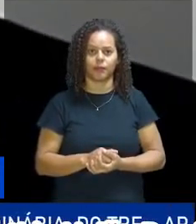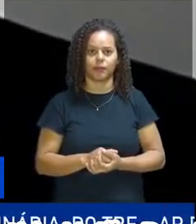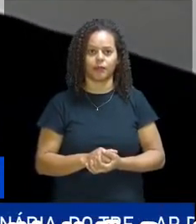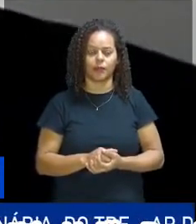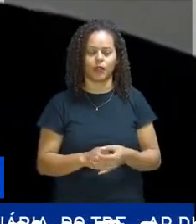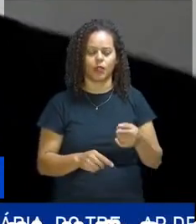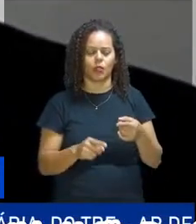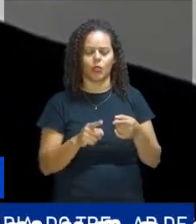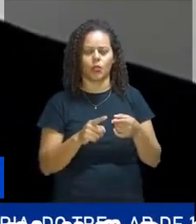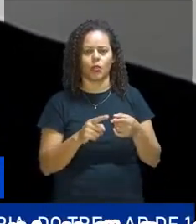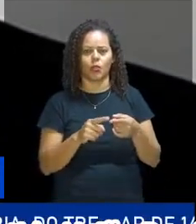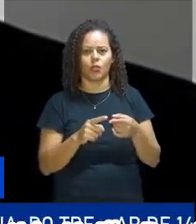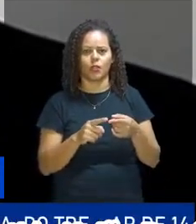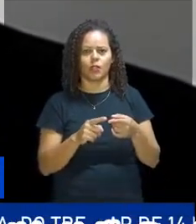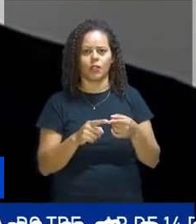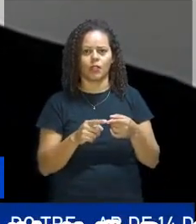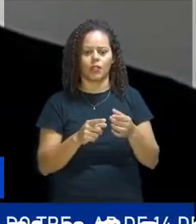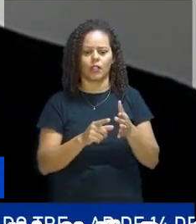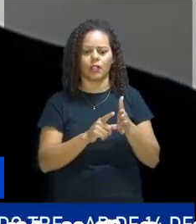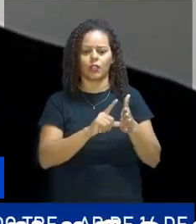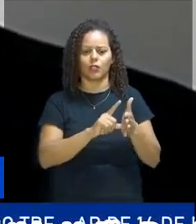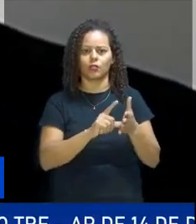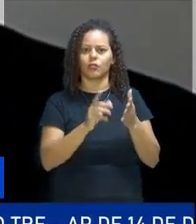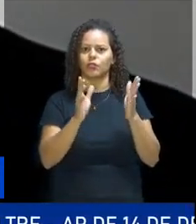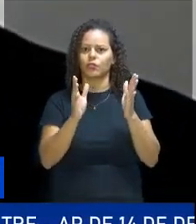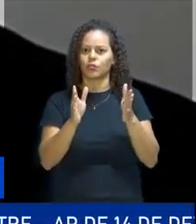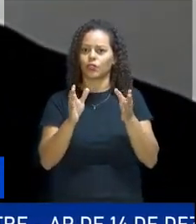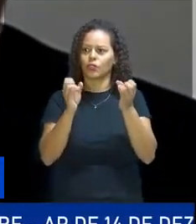fez uma notificação ao Partido União Brasil,